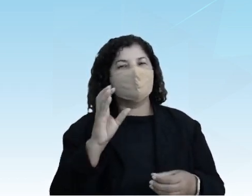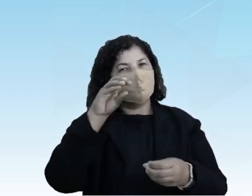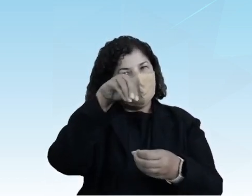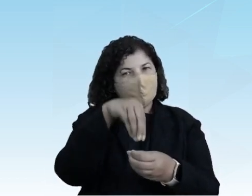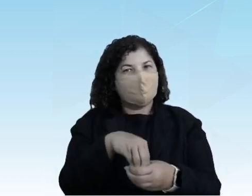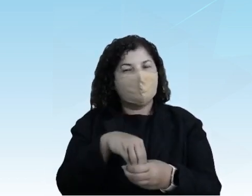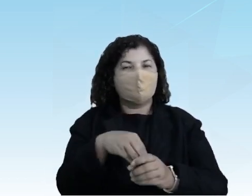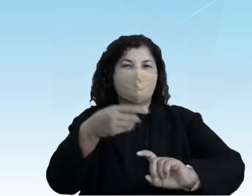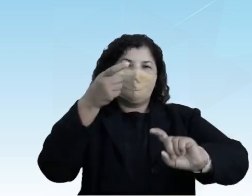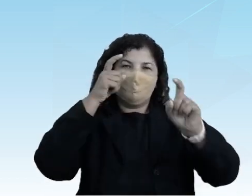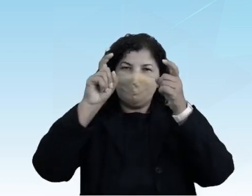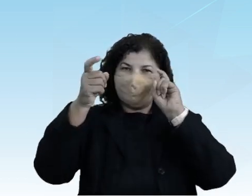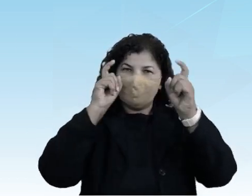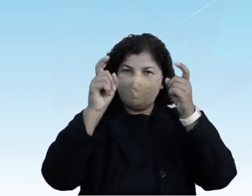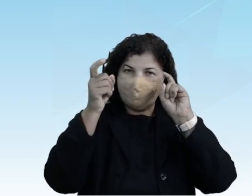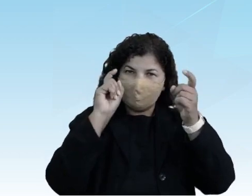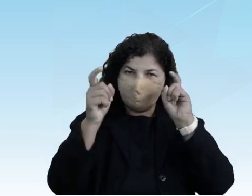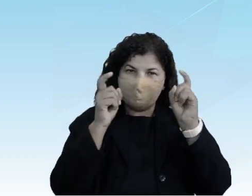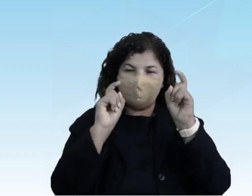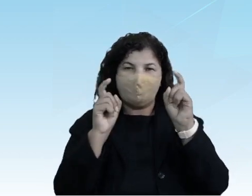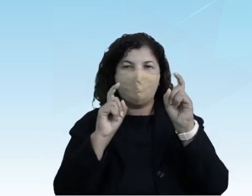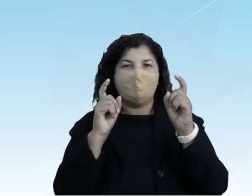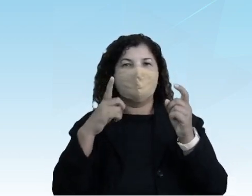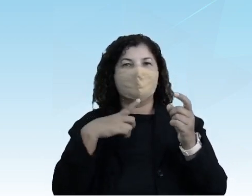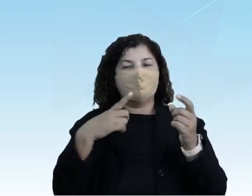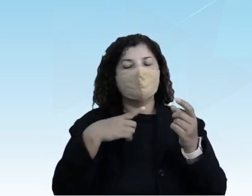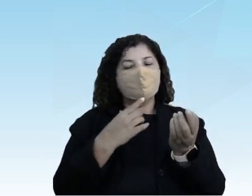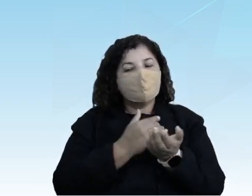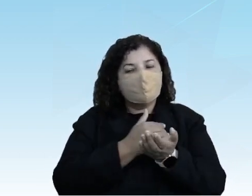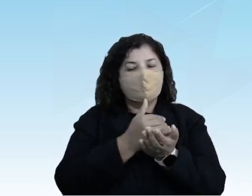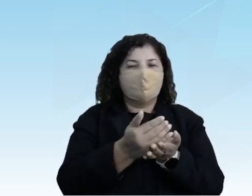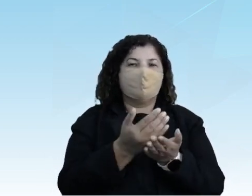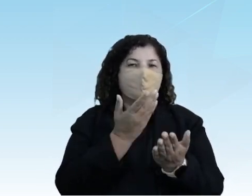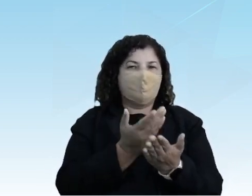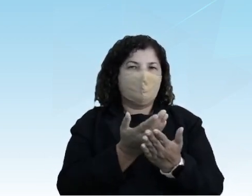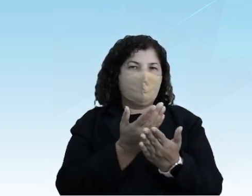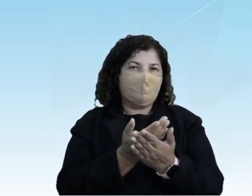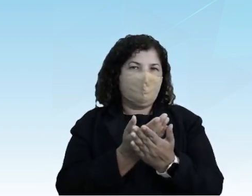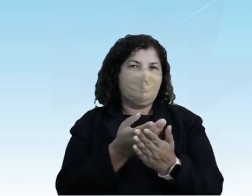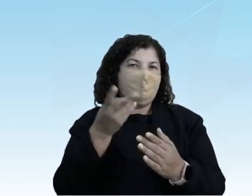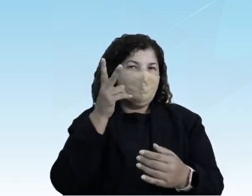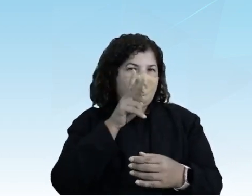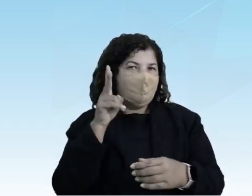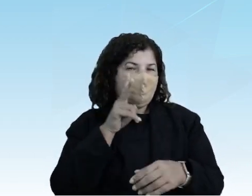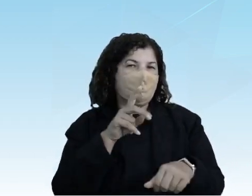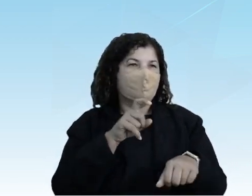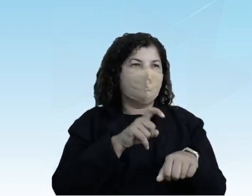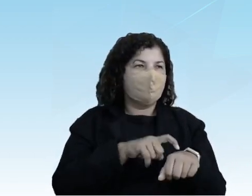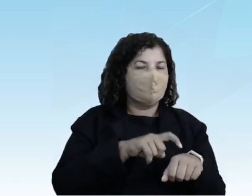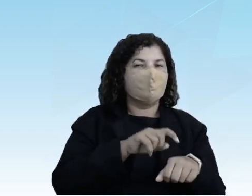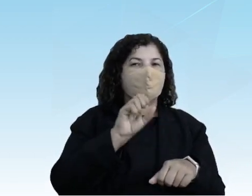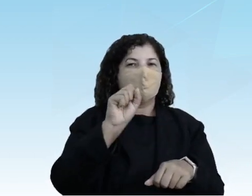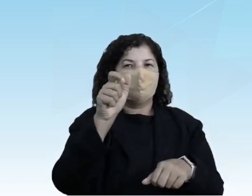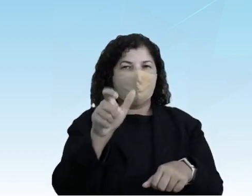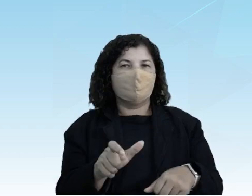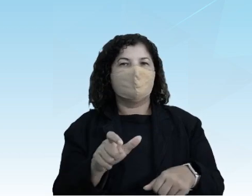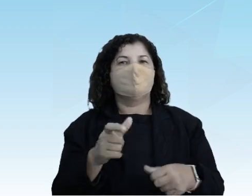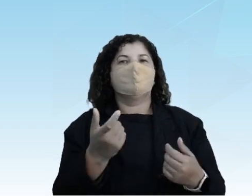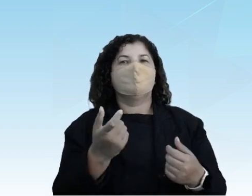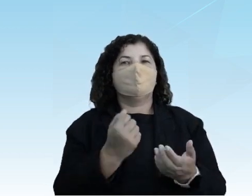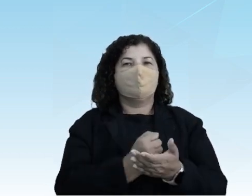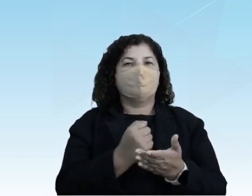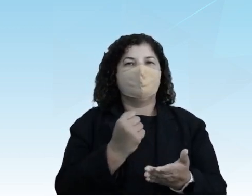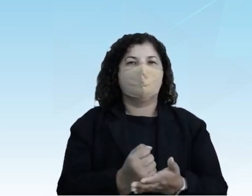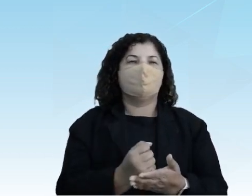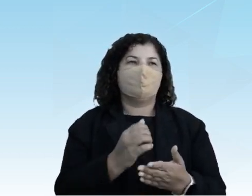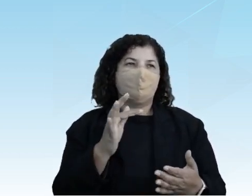nossa discussão que envolve a introdução do estudo da história, tempo, sujeito, documento, fontes e